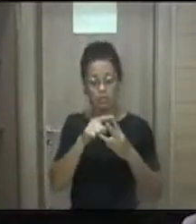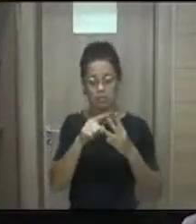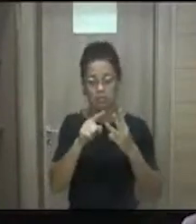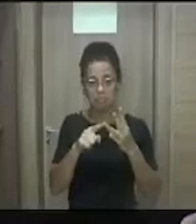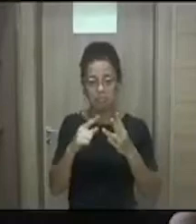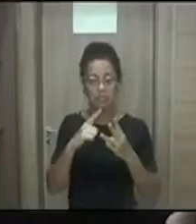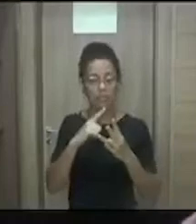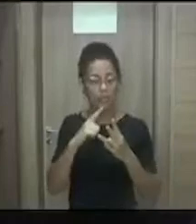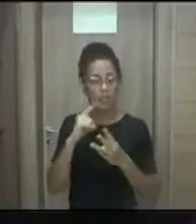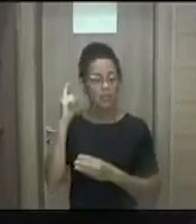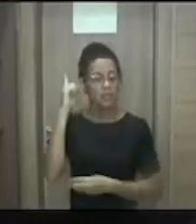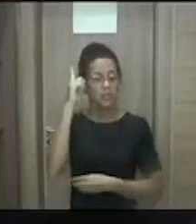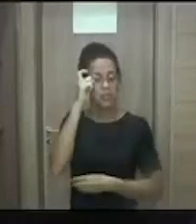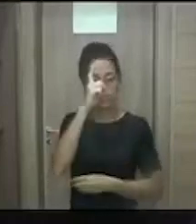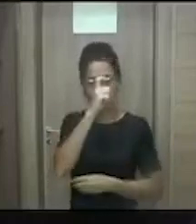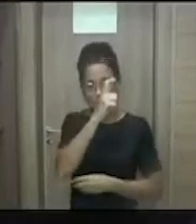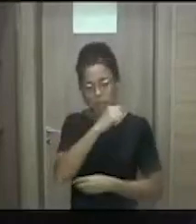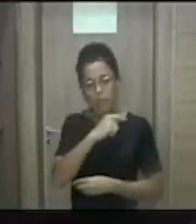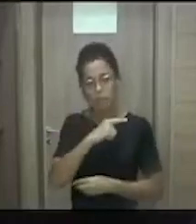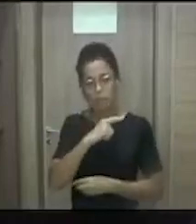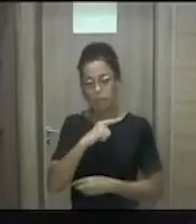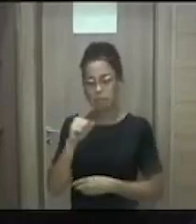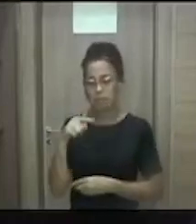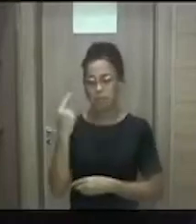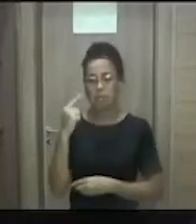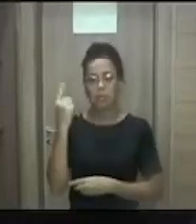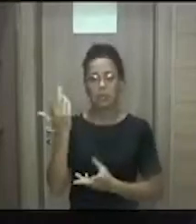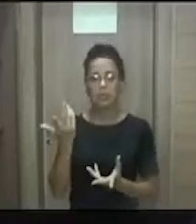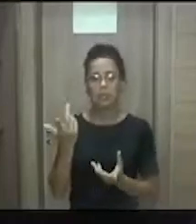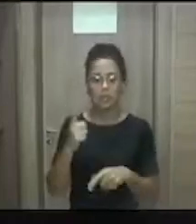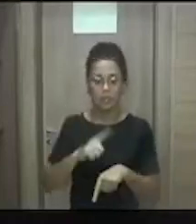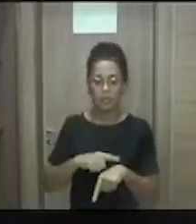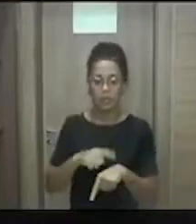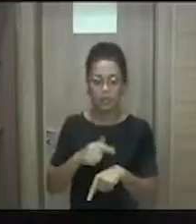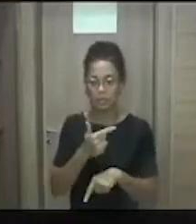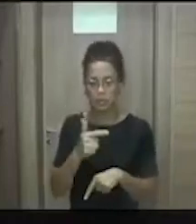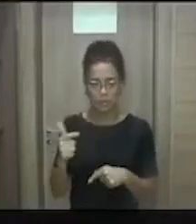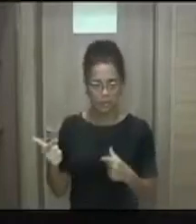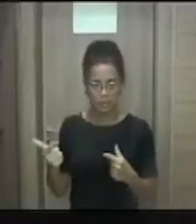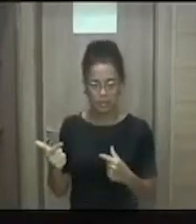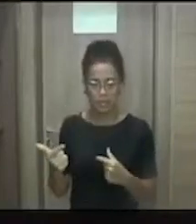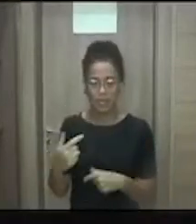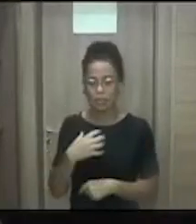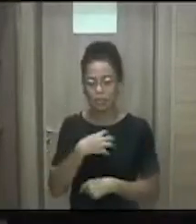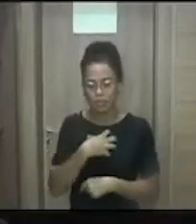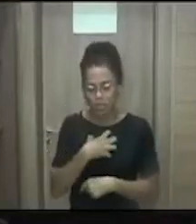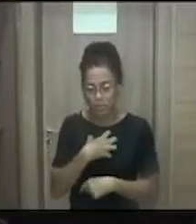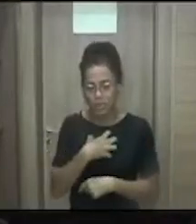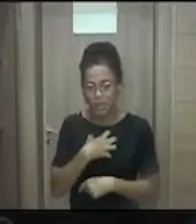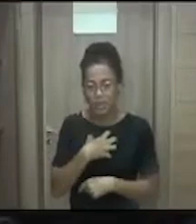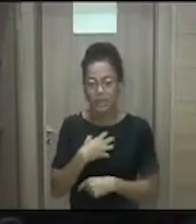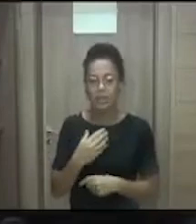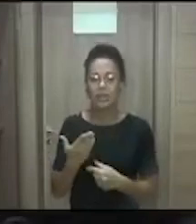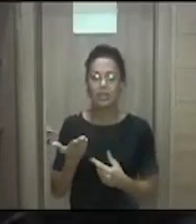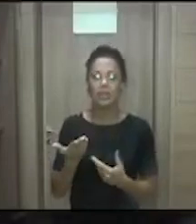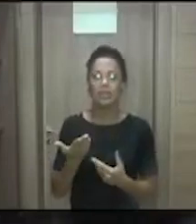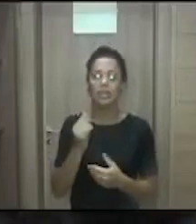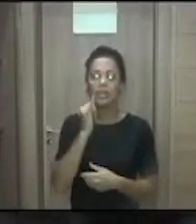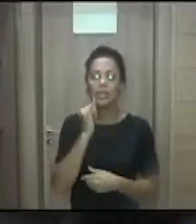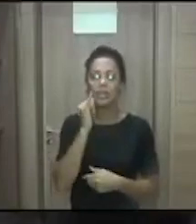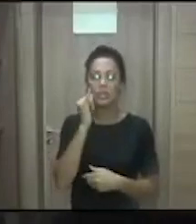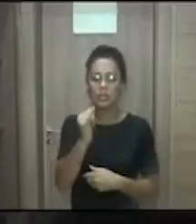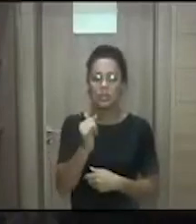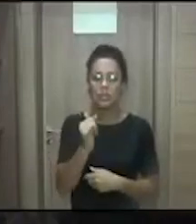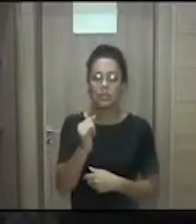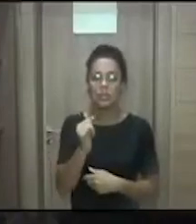tantas questões que a gente não tem mais tempo. Então, sinto muito. Queria dizer que